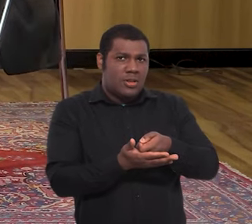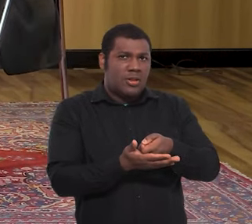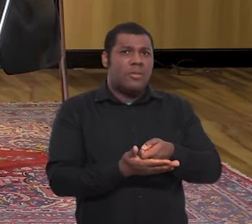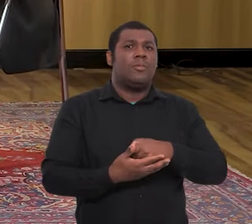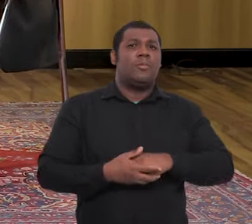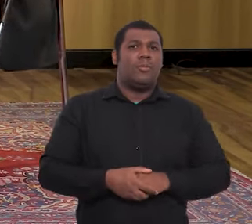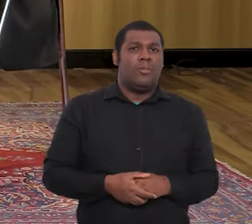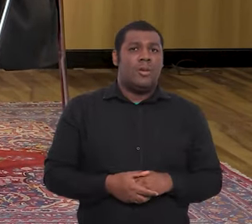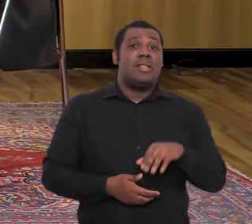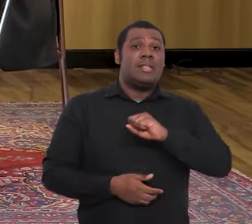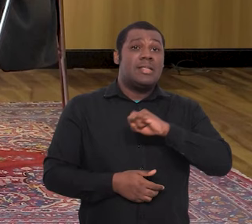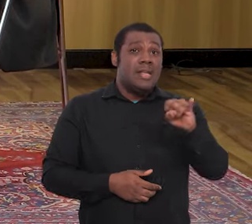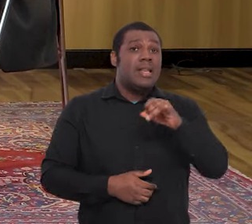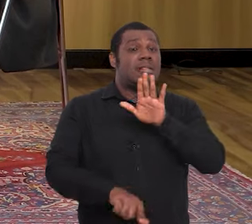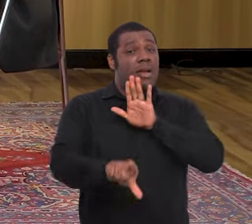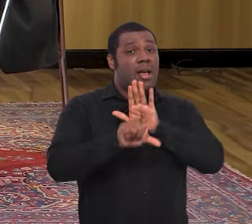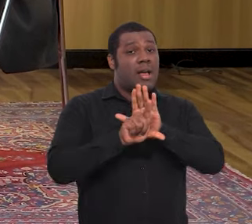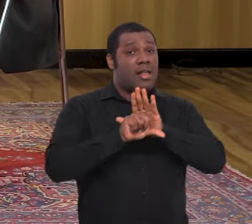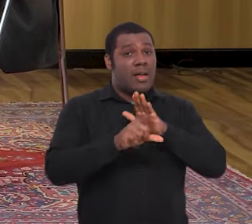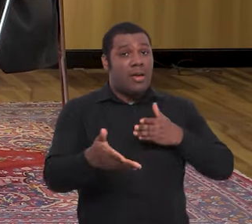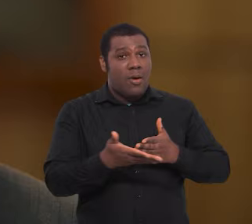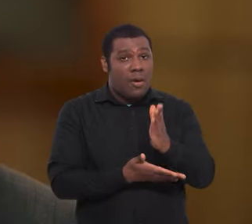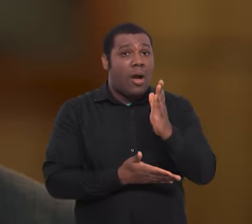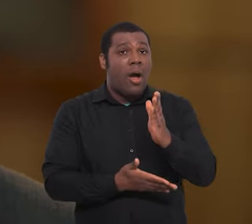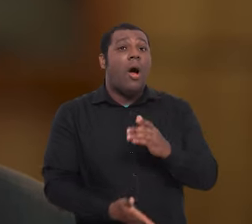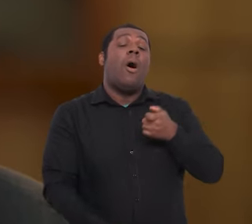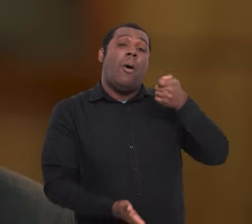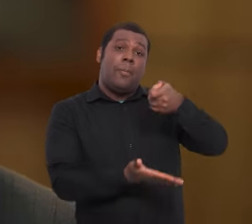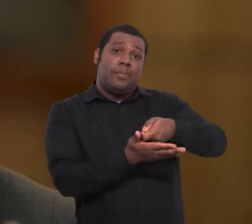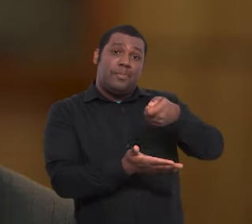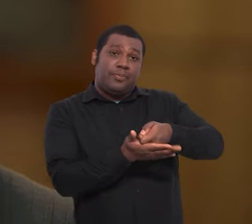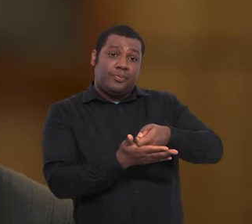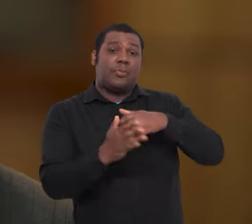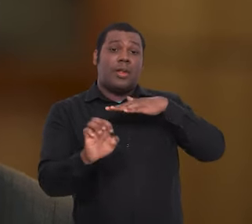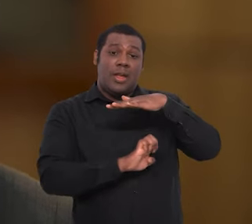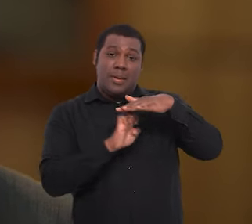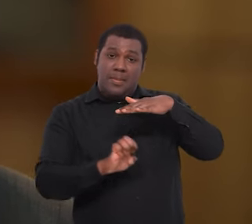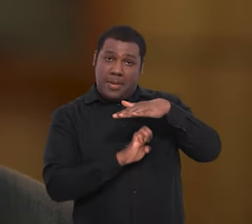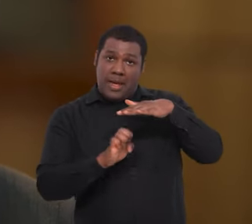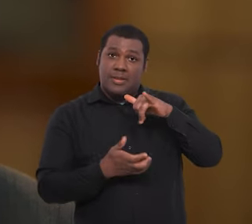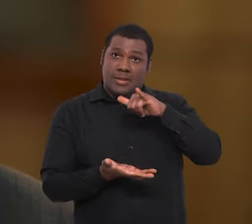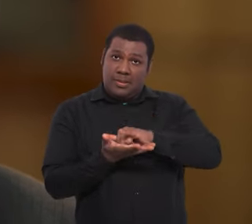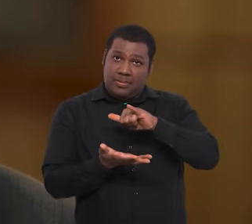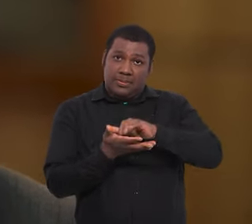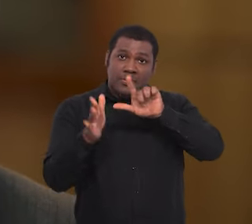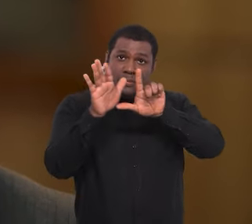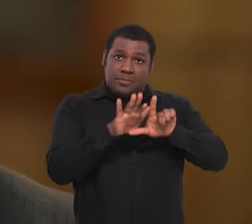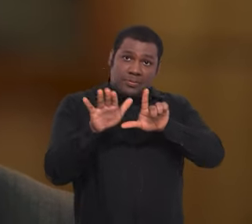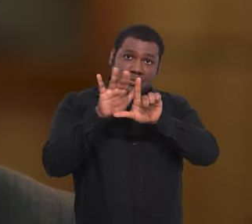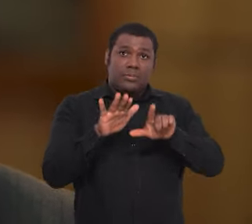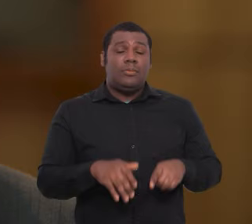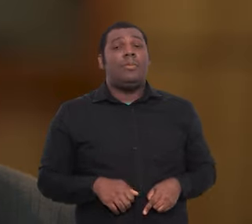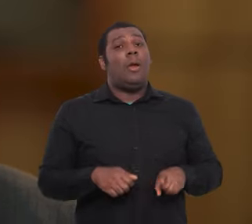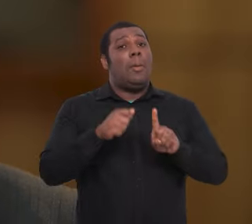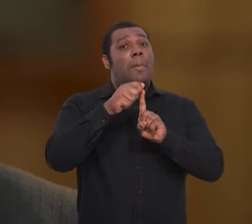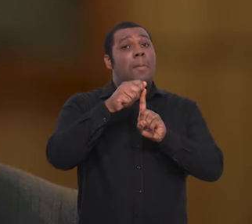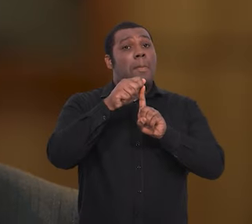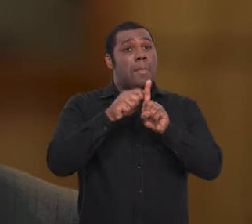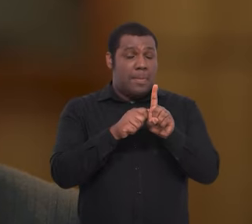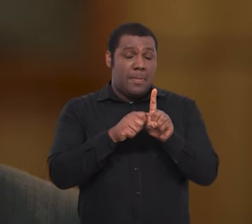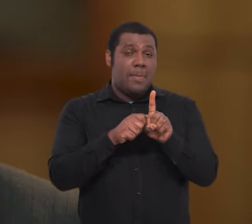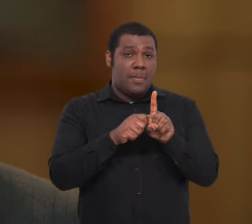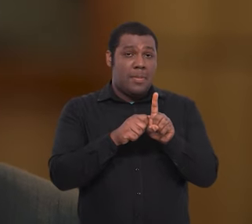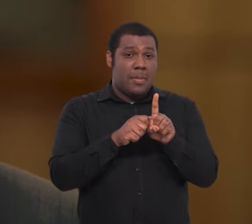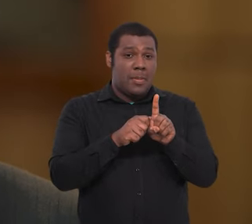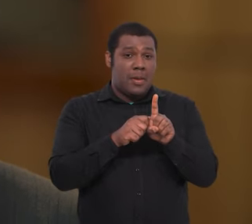evidentemente eh das empresas ser obrigadas a entregar todo mês um